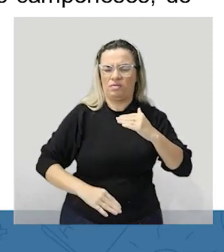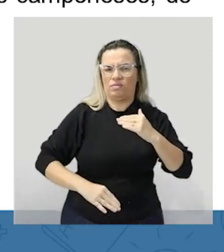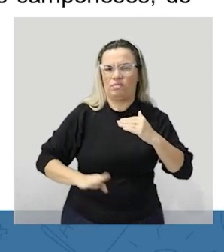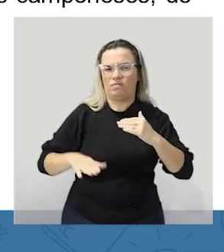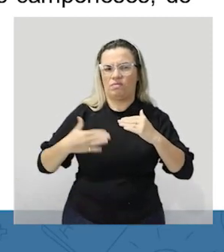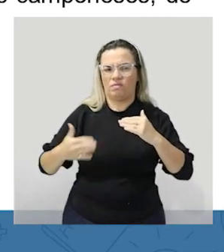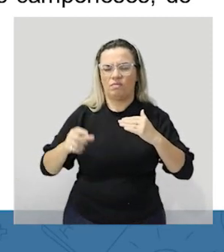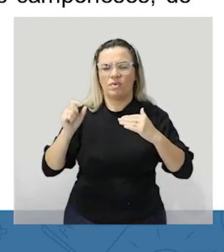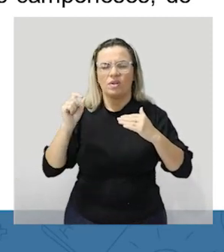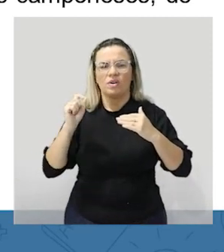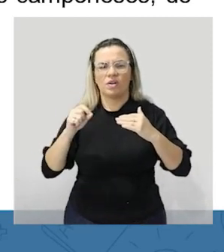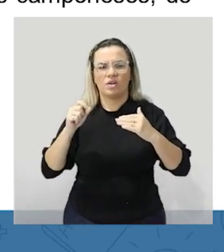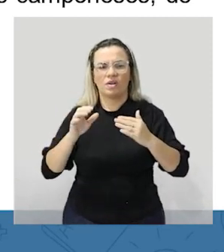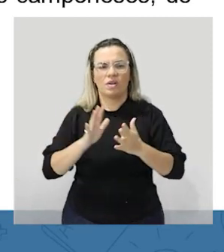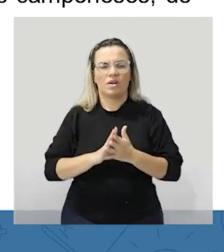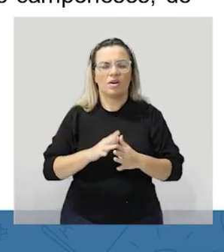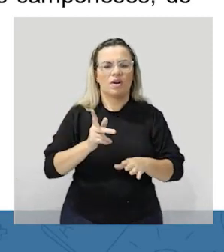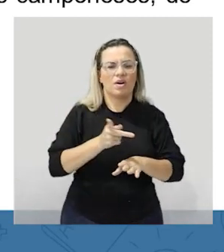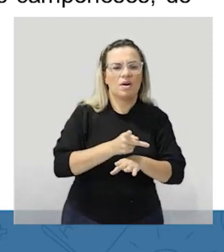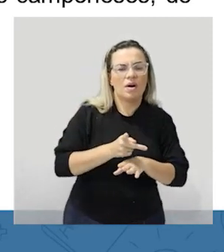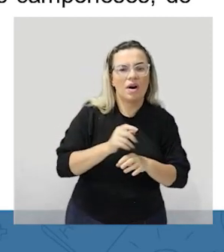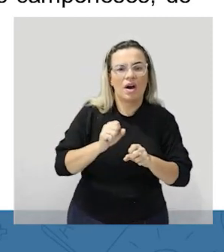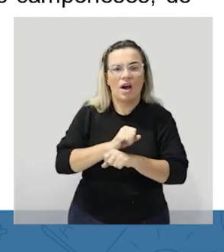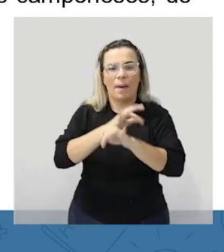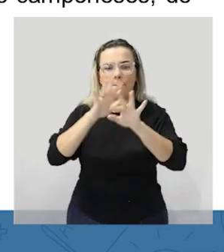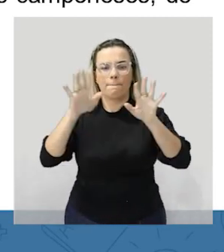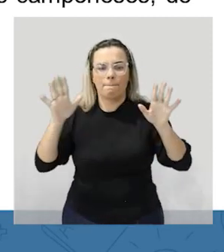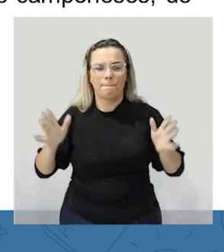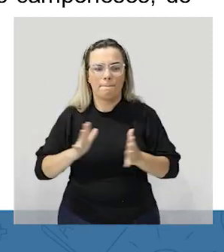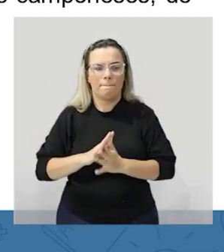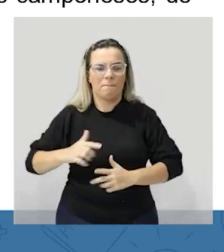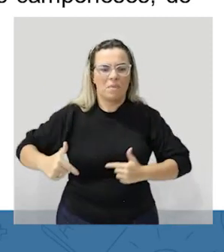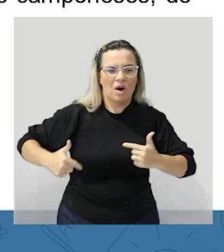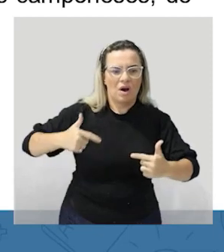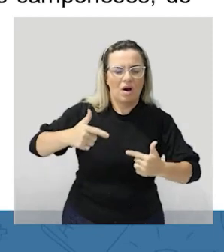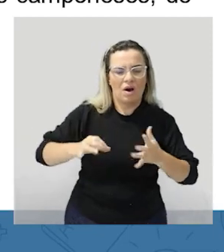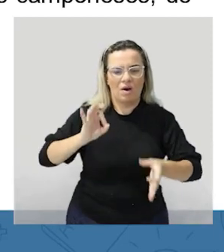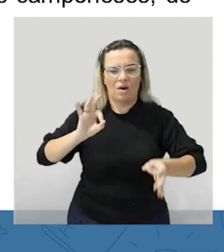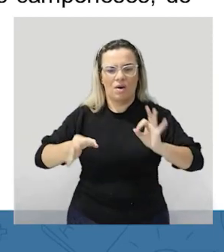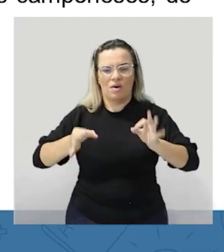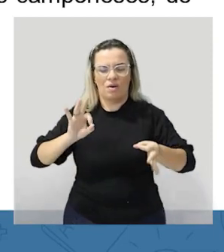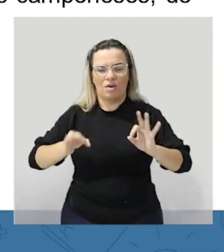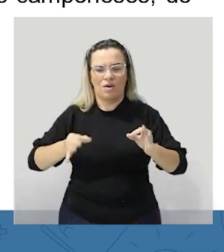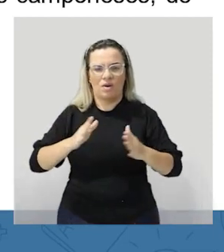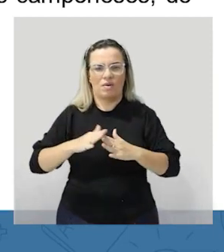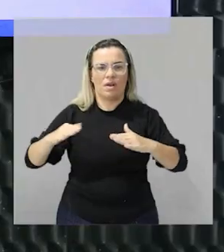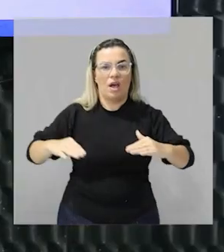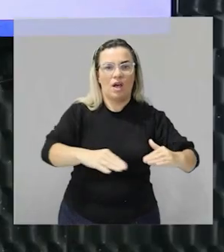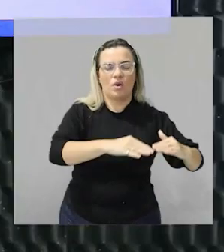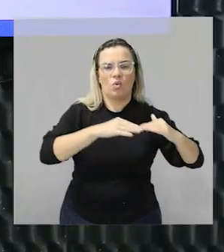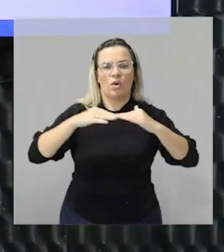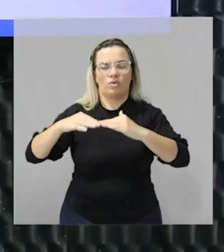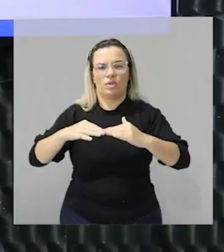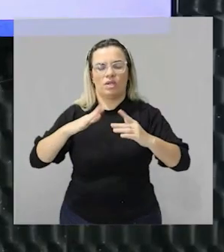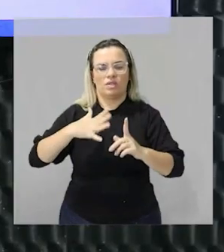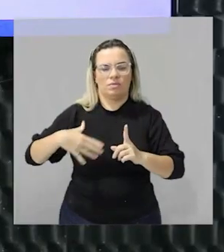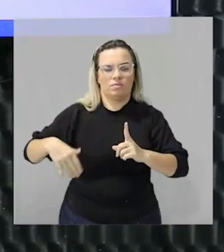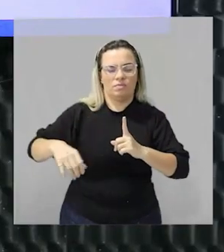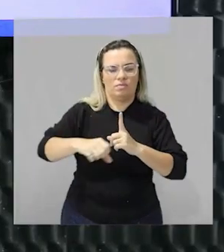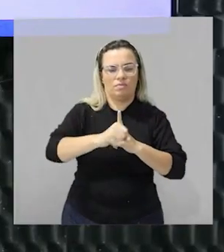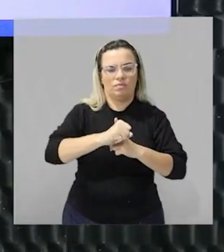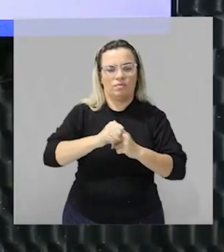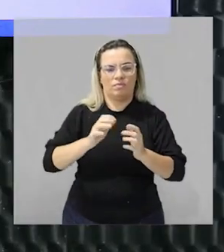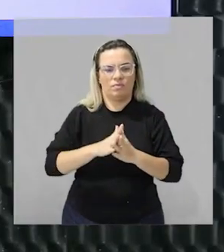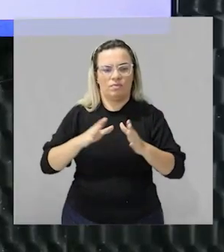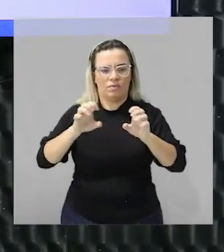Se ali eles buscam, evidentemente, o quê? A luta por justiça, a luta pela igualdade. Então, que se tem uma